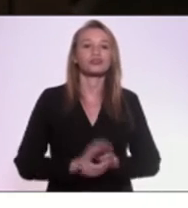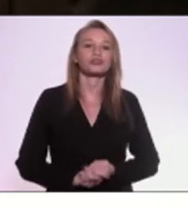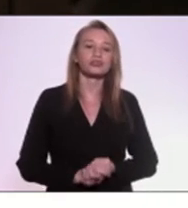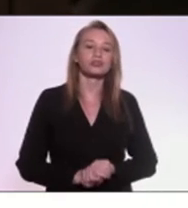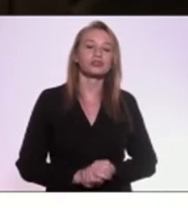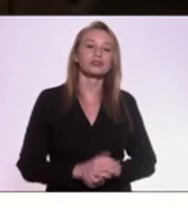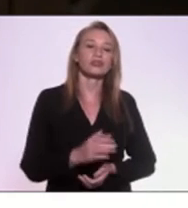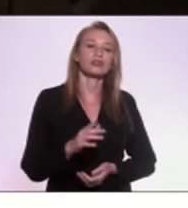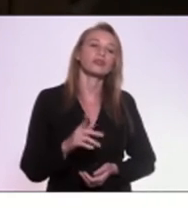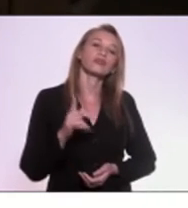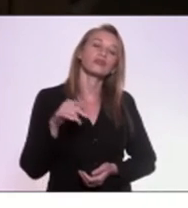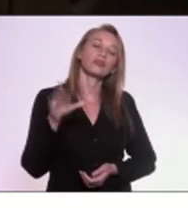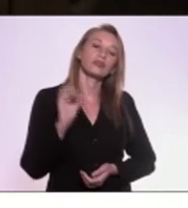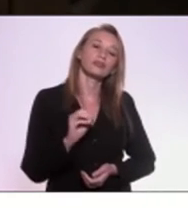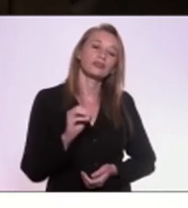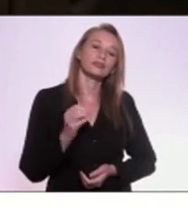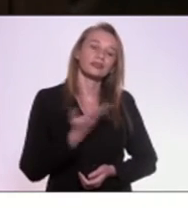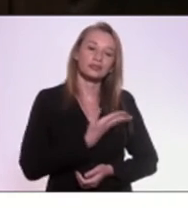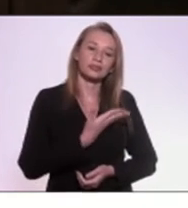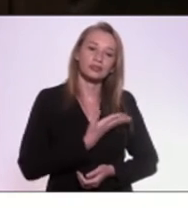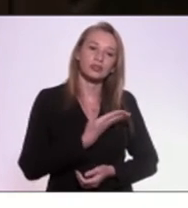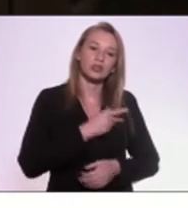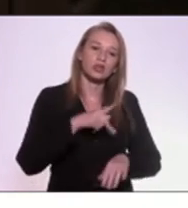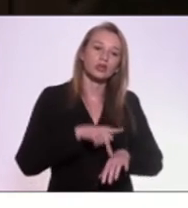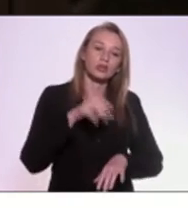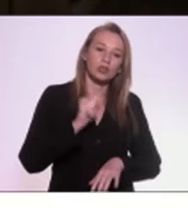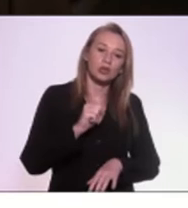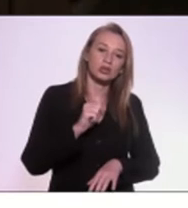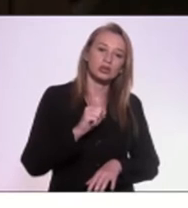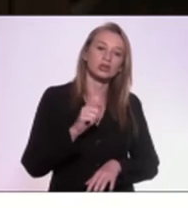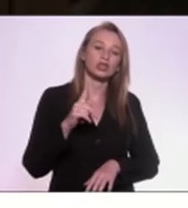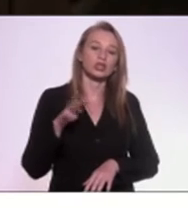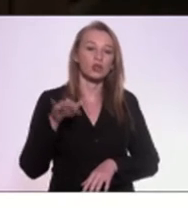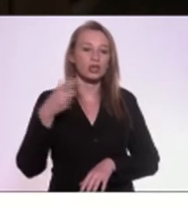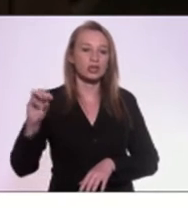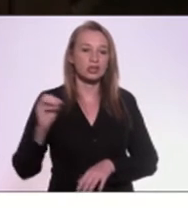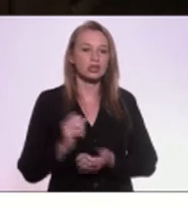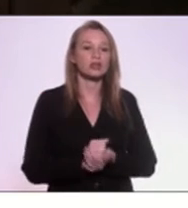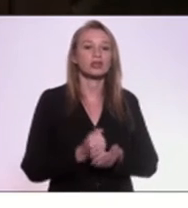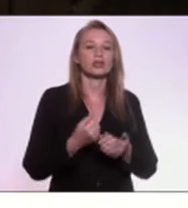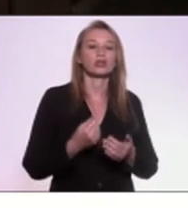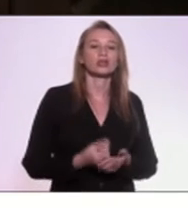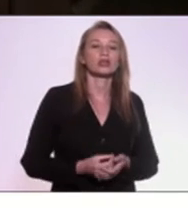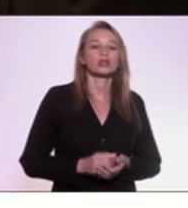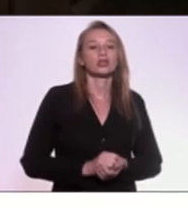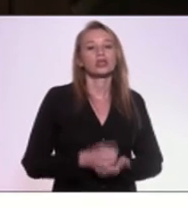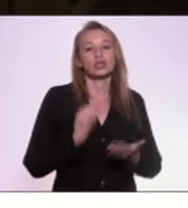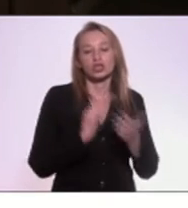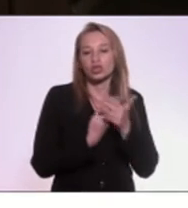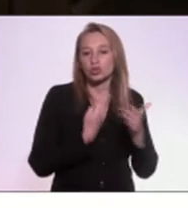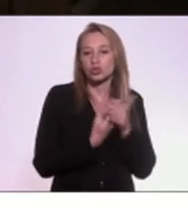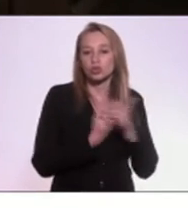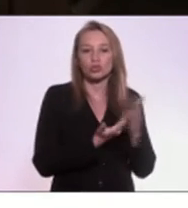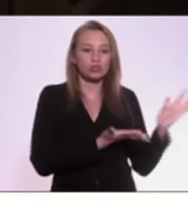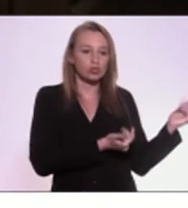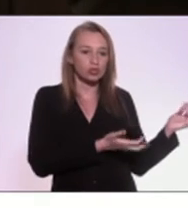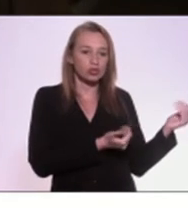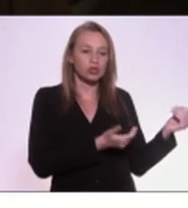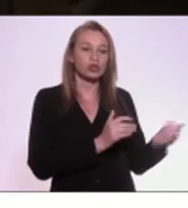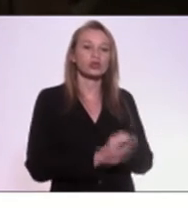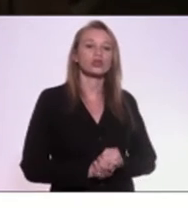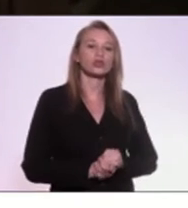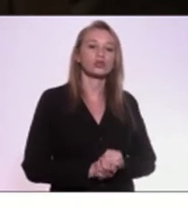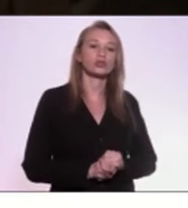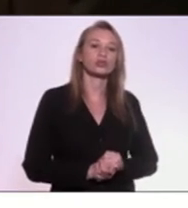meu colega na Faculdade de Educação e no Programa de Pós-Graduação em Educação, se especializou em estudos sobre juventude e se consolidou como uma